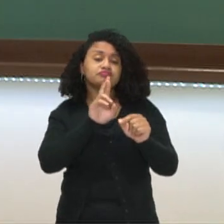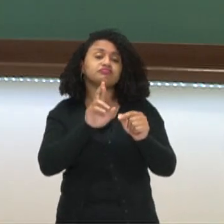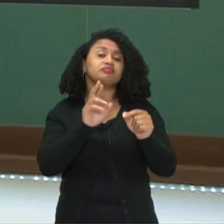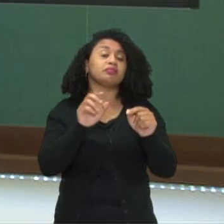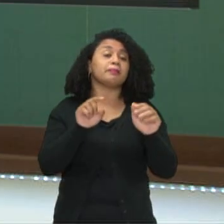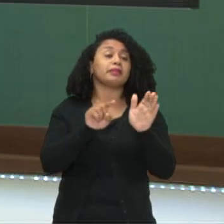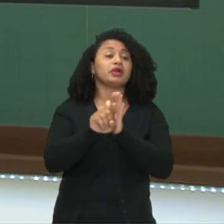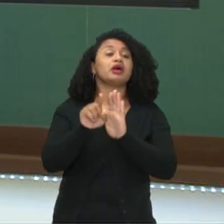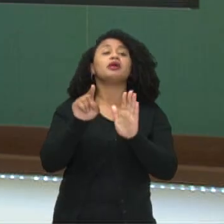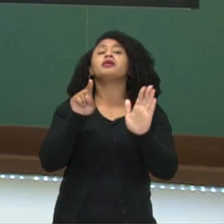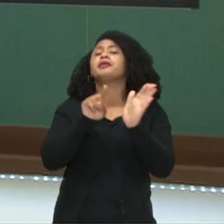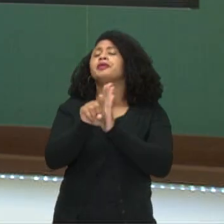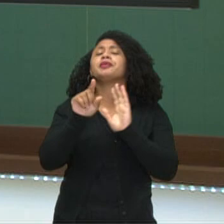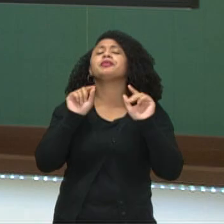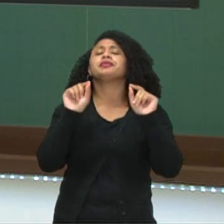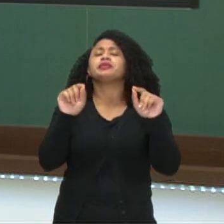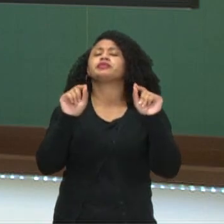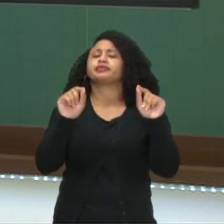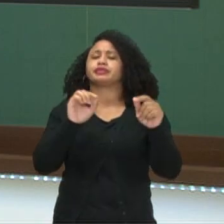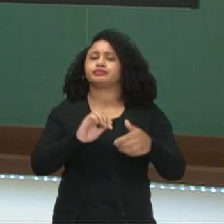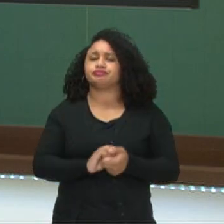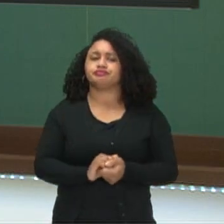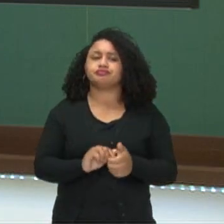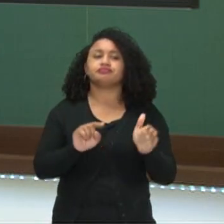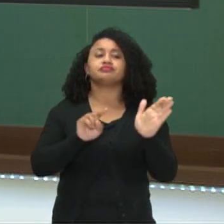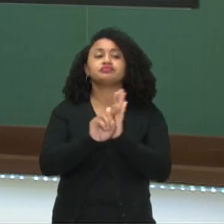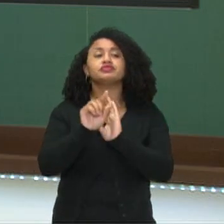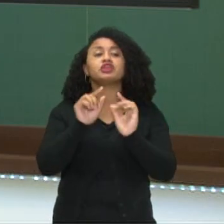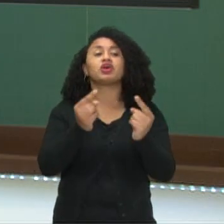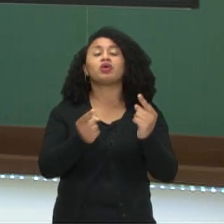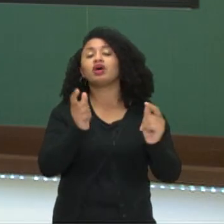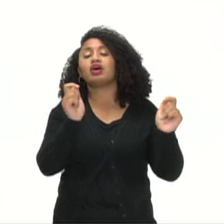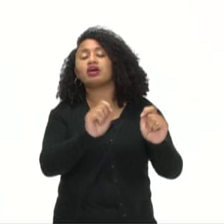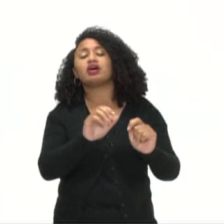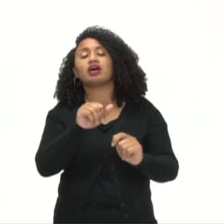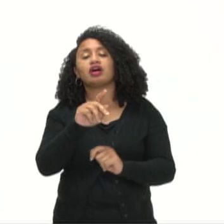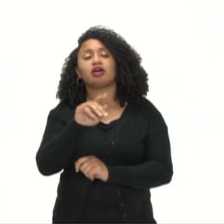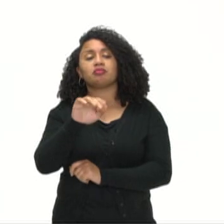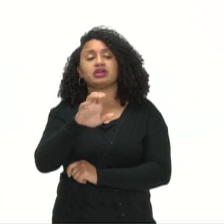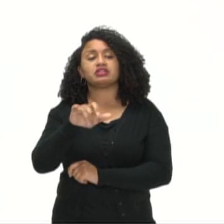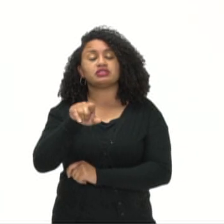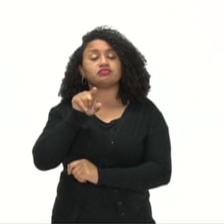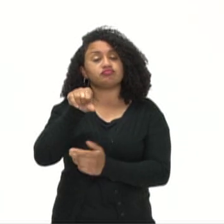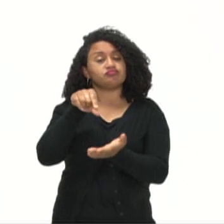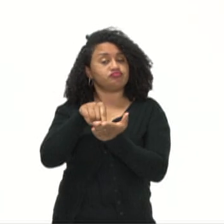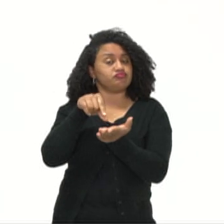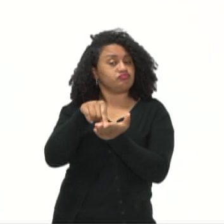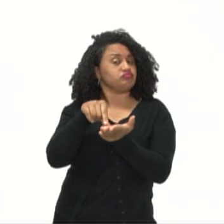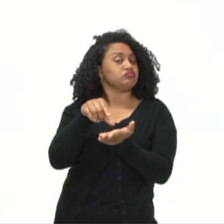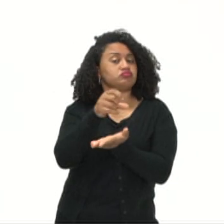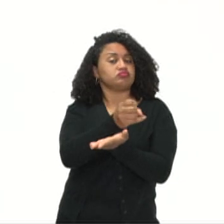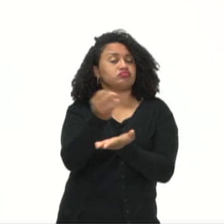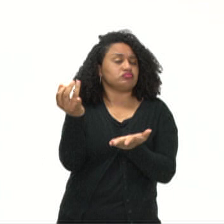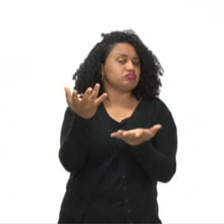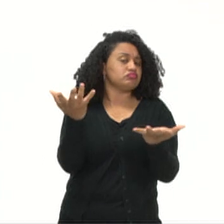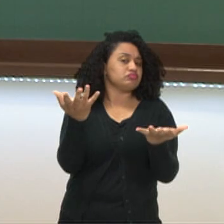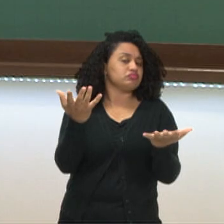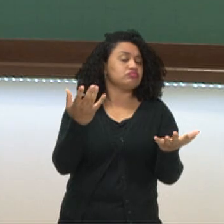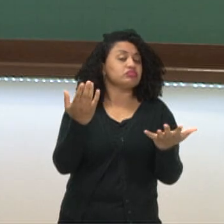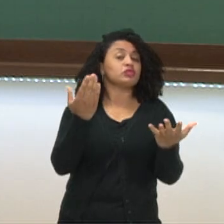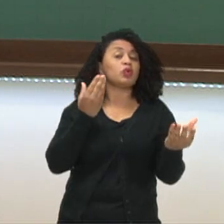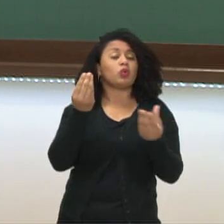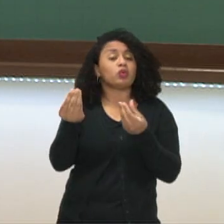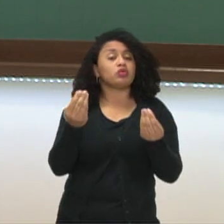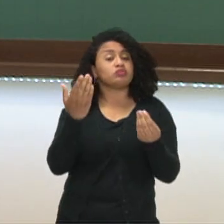pela pergunta. Qual que é a pergunta do problema? A pergunta é: qual é a capacitância desse capacitor? Então você tem que saber como é